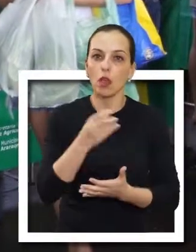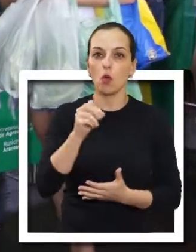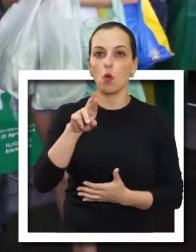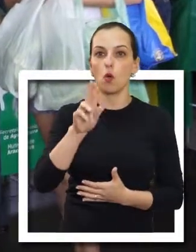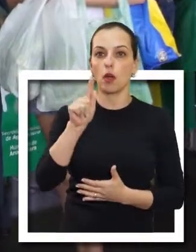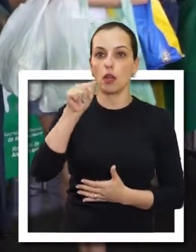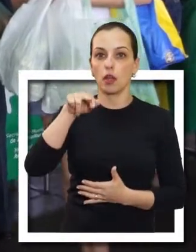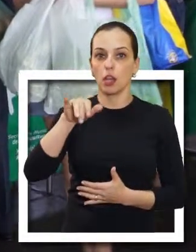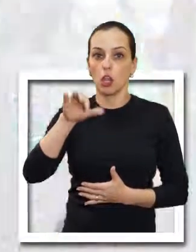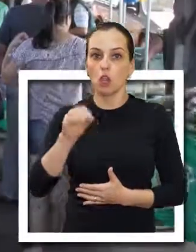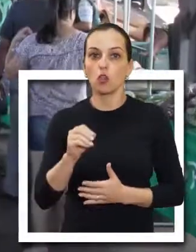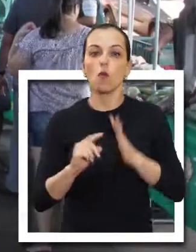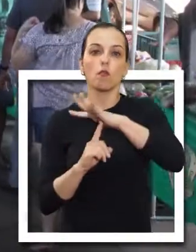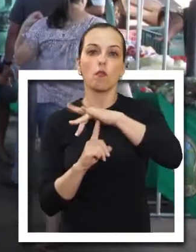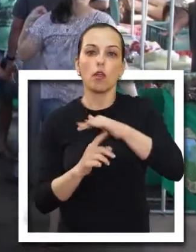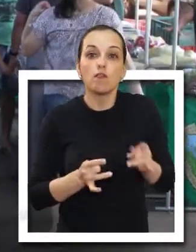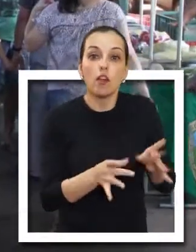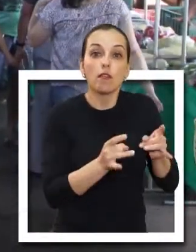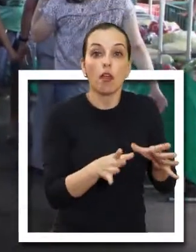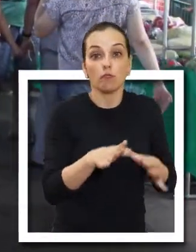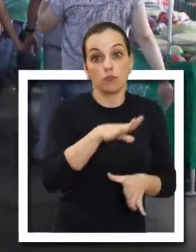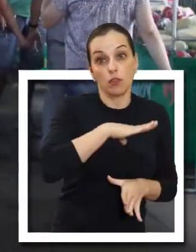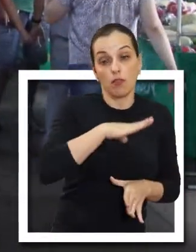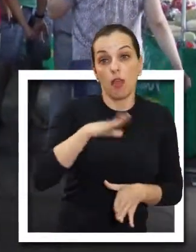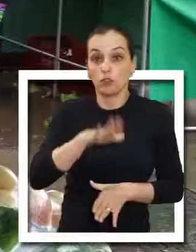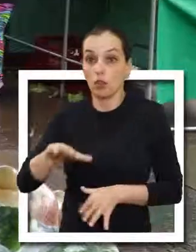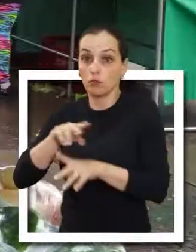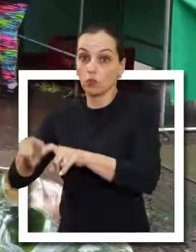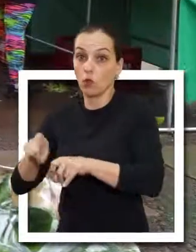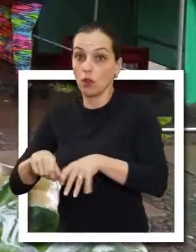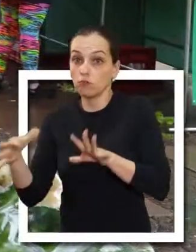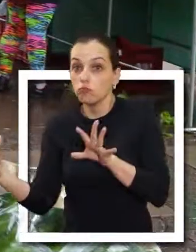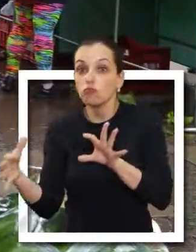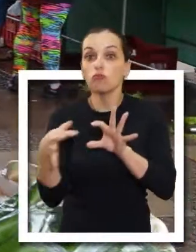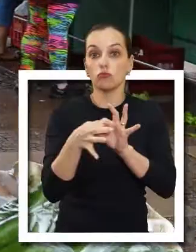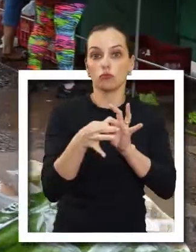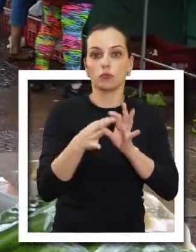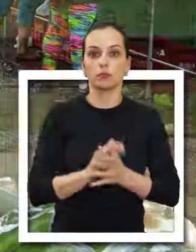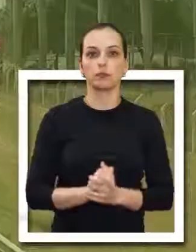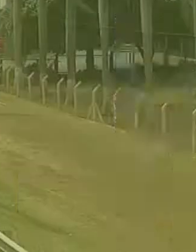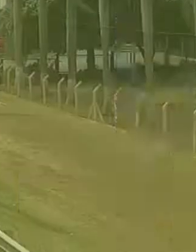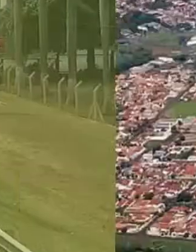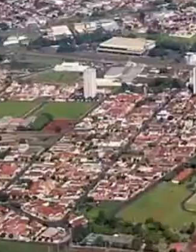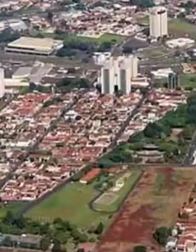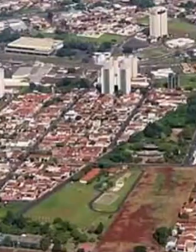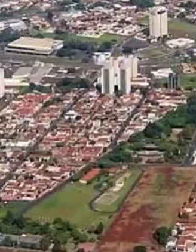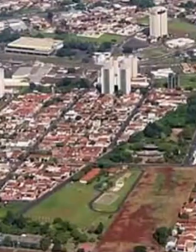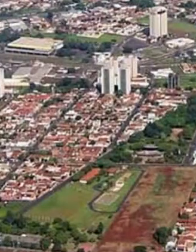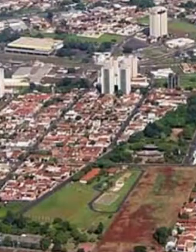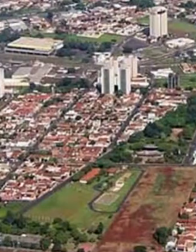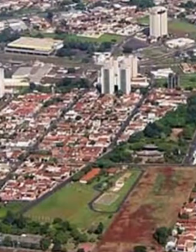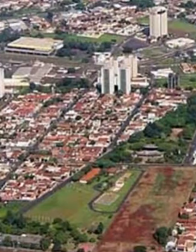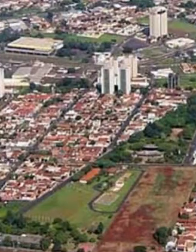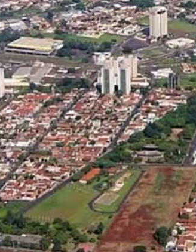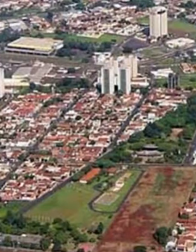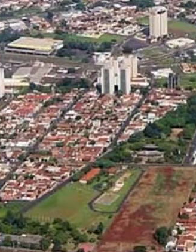feiras orgânicas são sucesso de público e reforçam que campo e cidade se complementam.